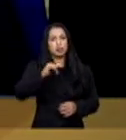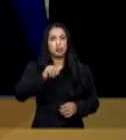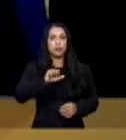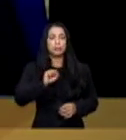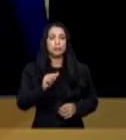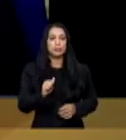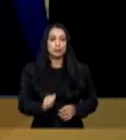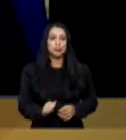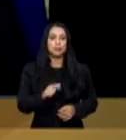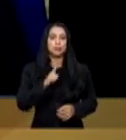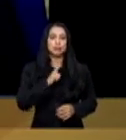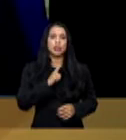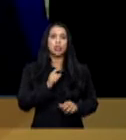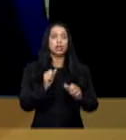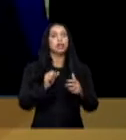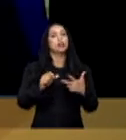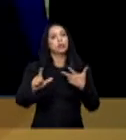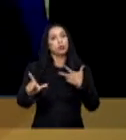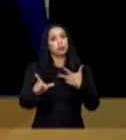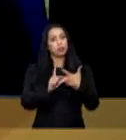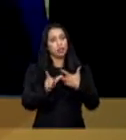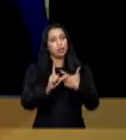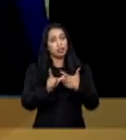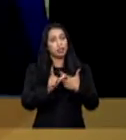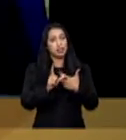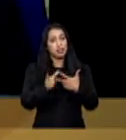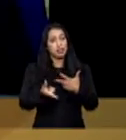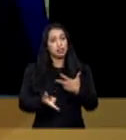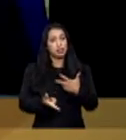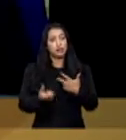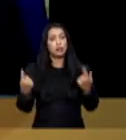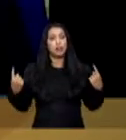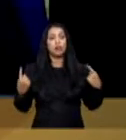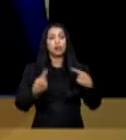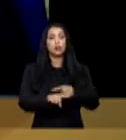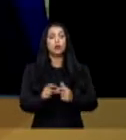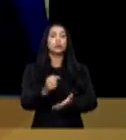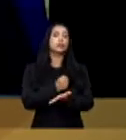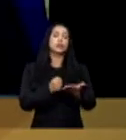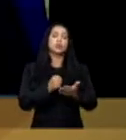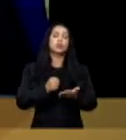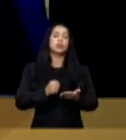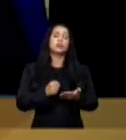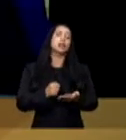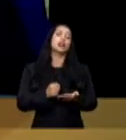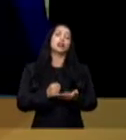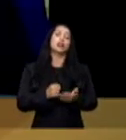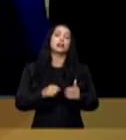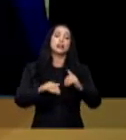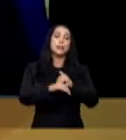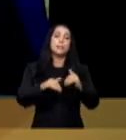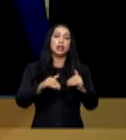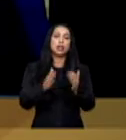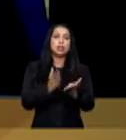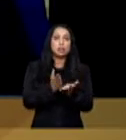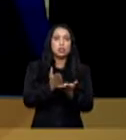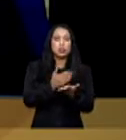usurpação da função do poder legislativo, em consequência de violação do princípio da separação dos poderes, fecho aspas,